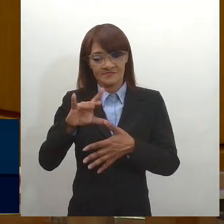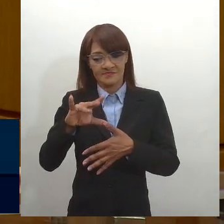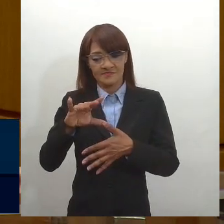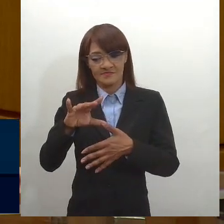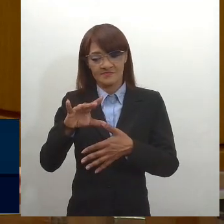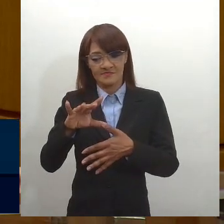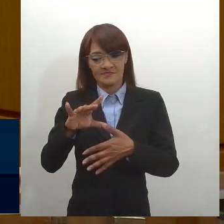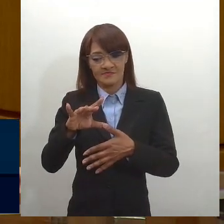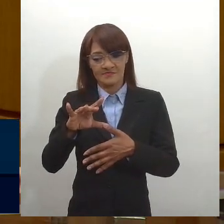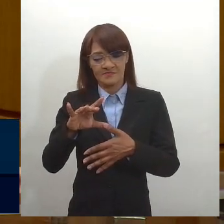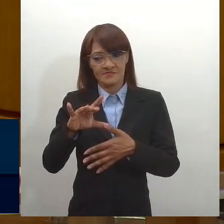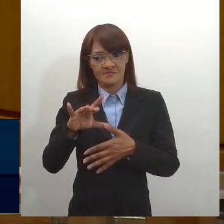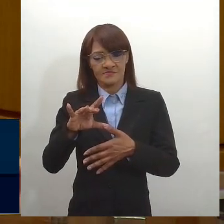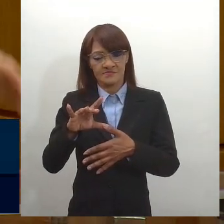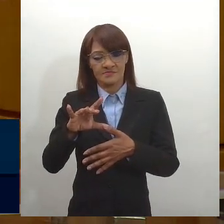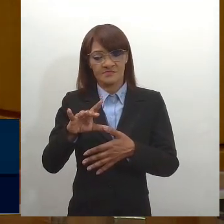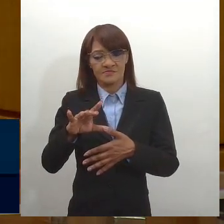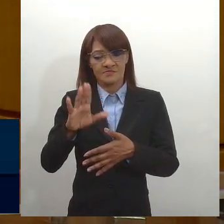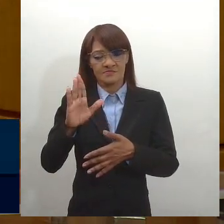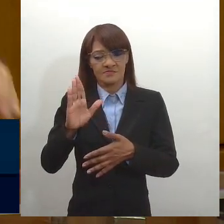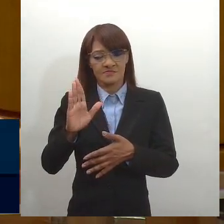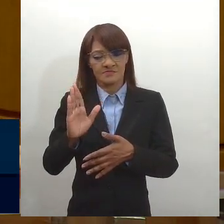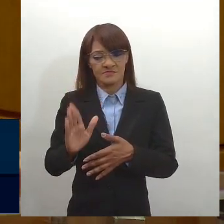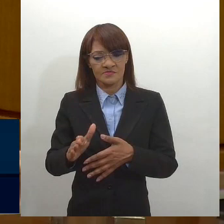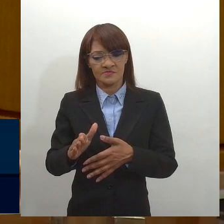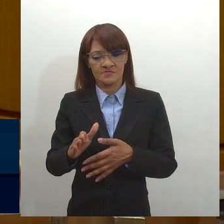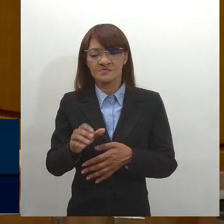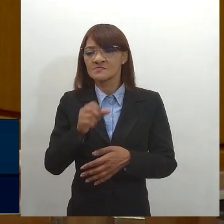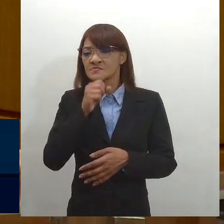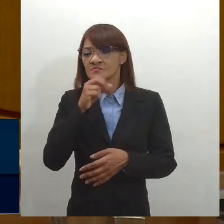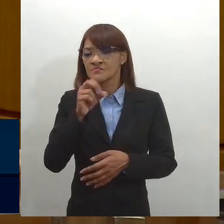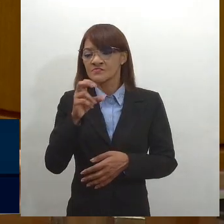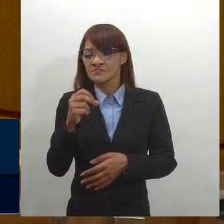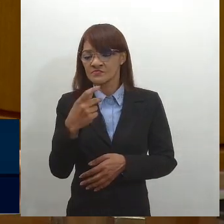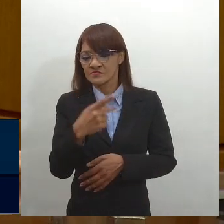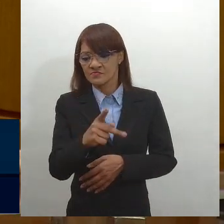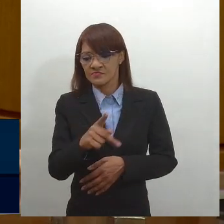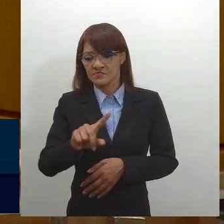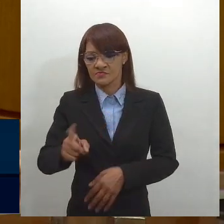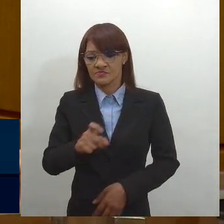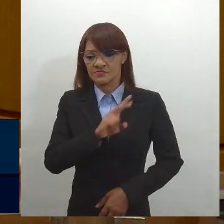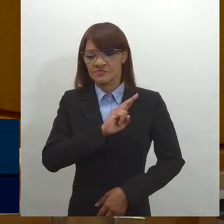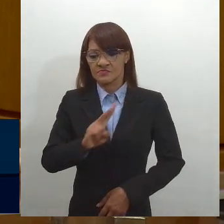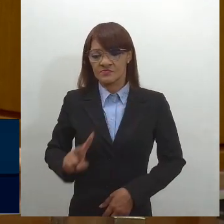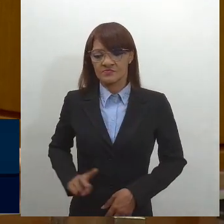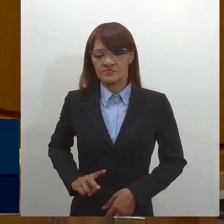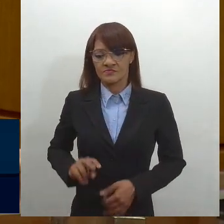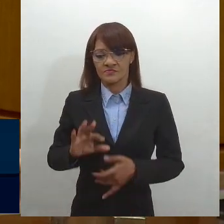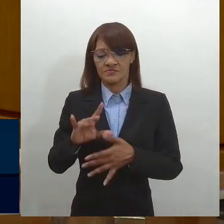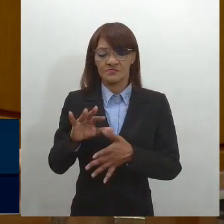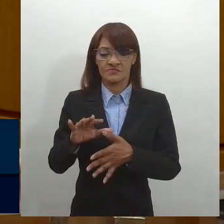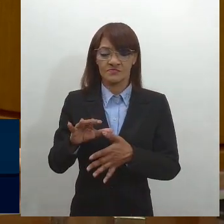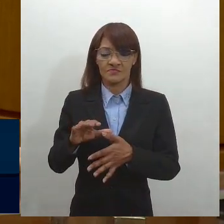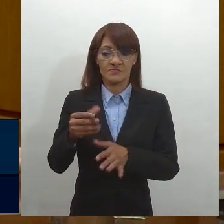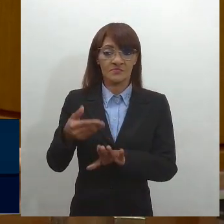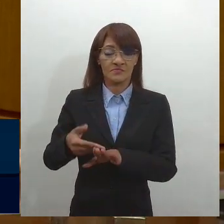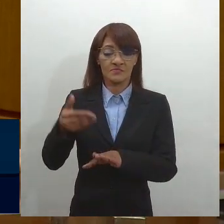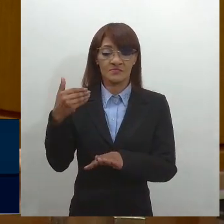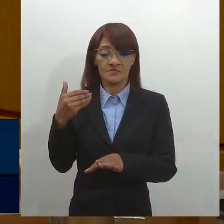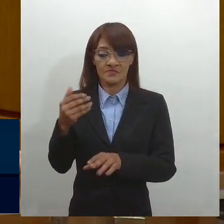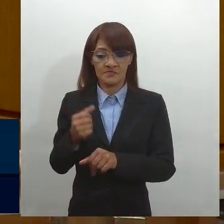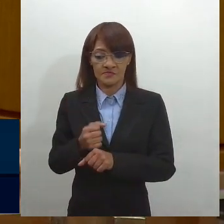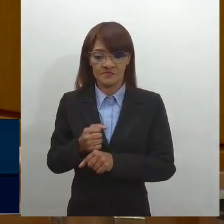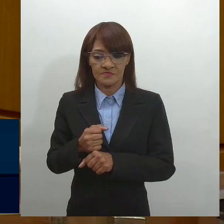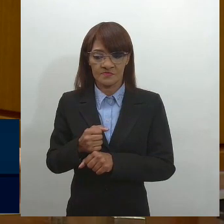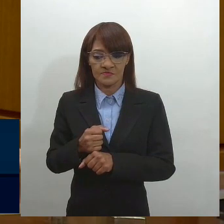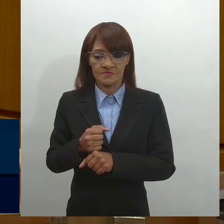amigo. O avô dele foi vereador em Nossa Senhora da Glória na época em que não tinha sequer remuneração, no